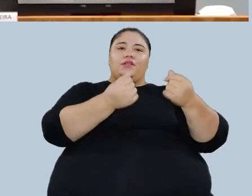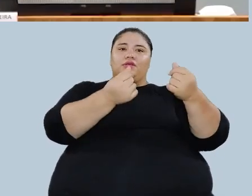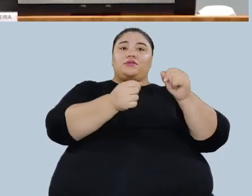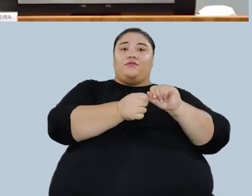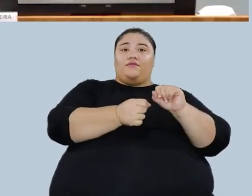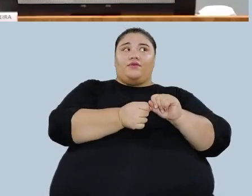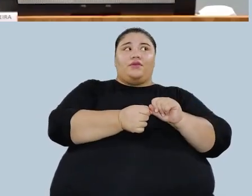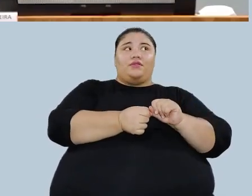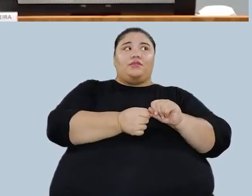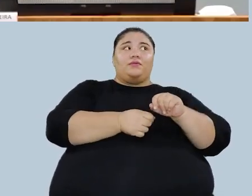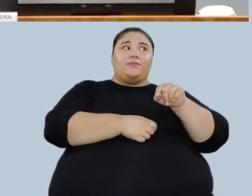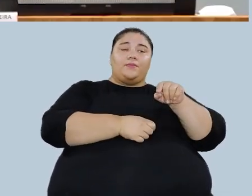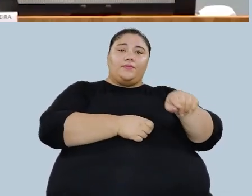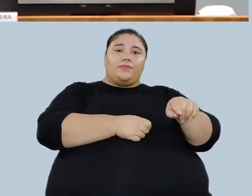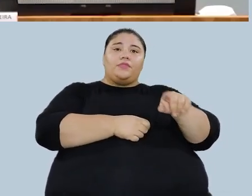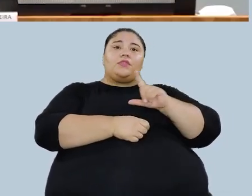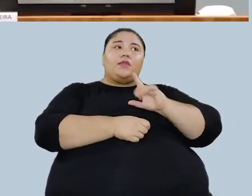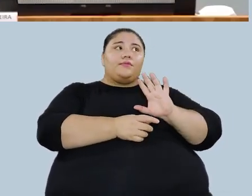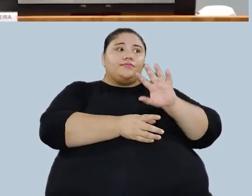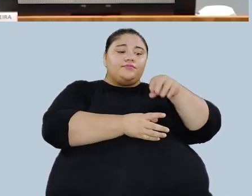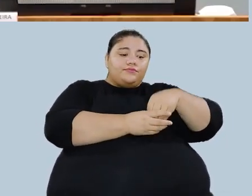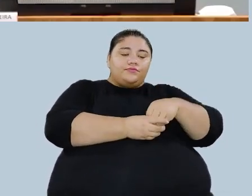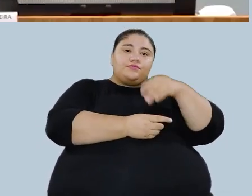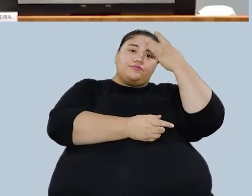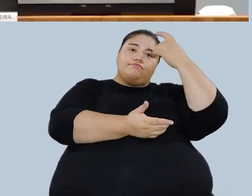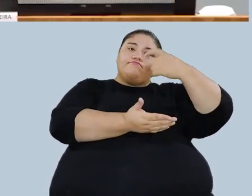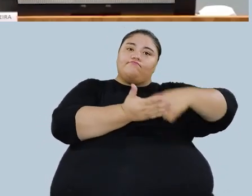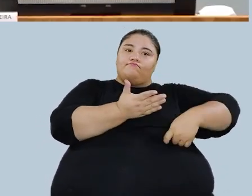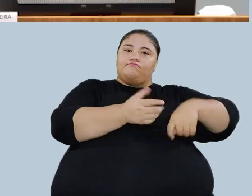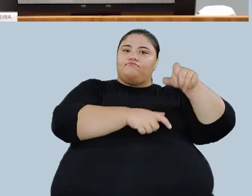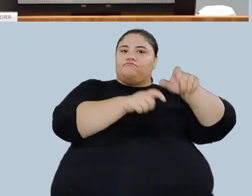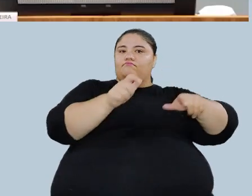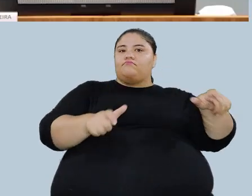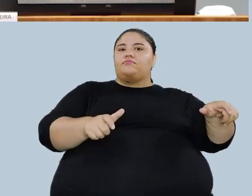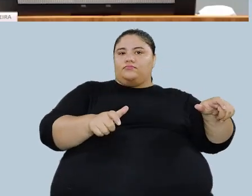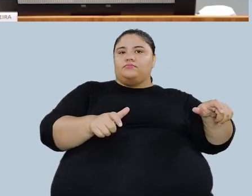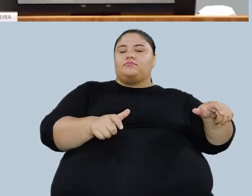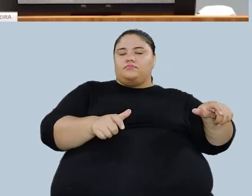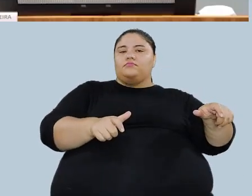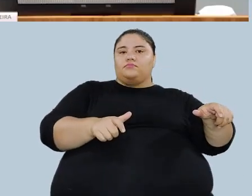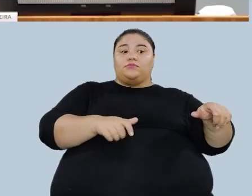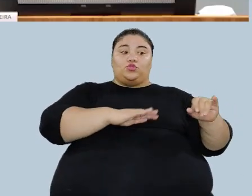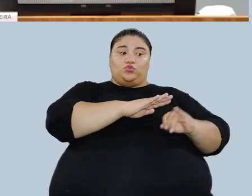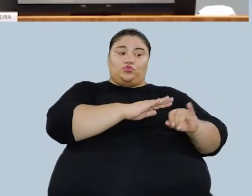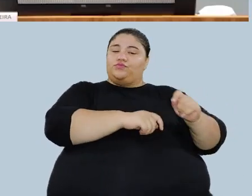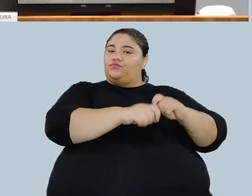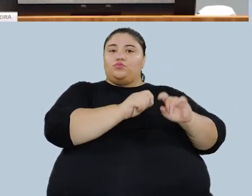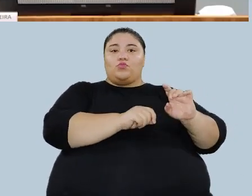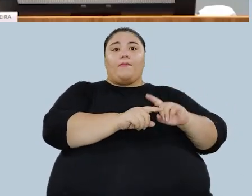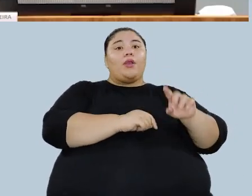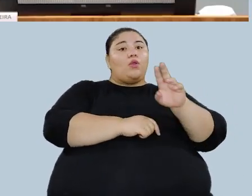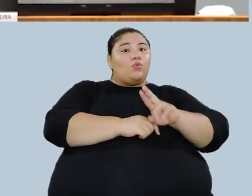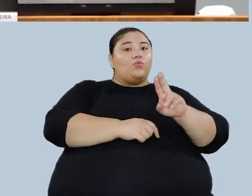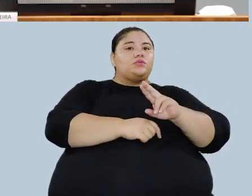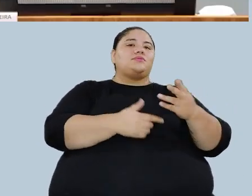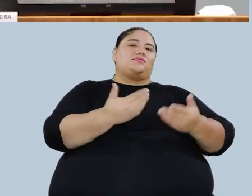realizadas, claro, envolvem também os contribuintes, que não são instituição financeira, mas estão usando os